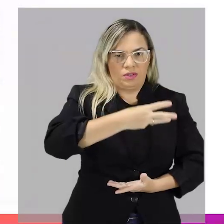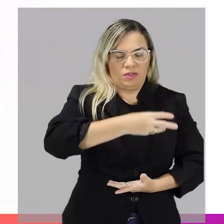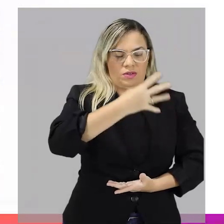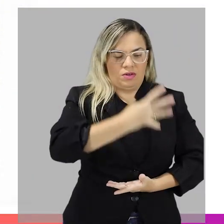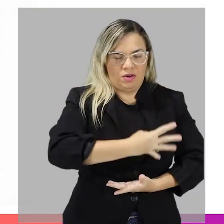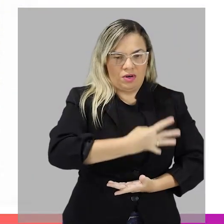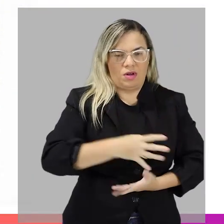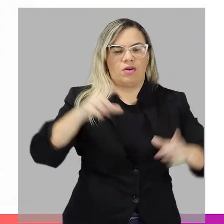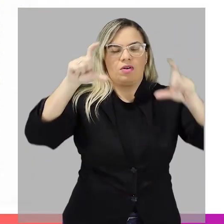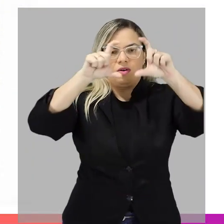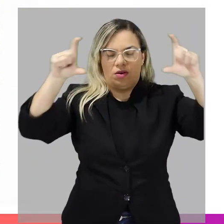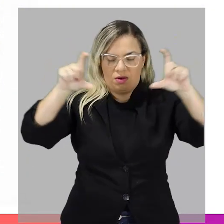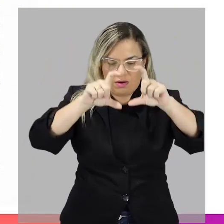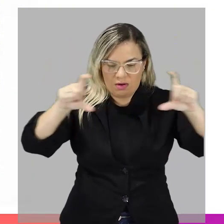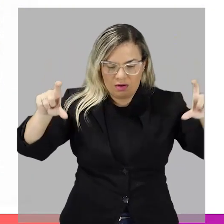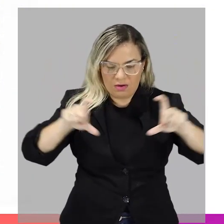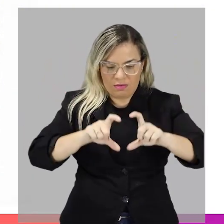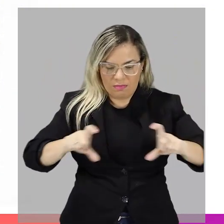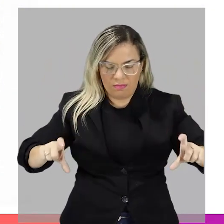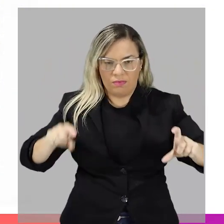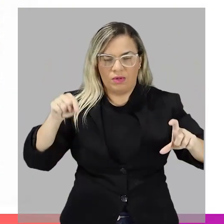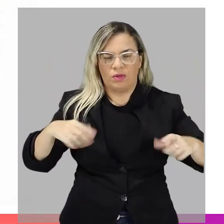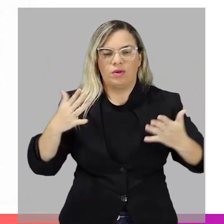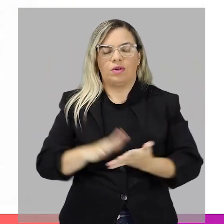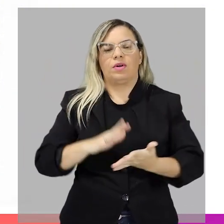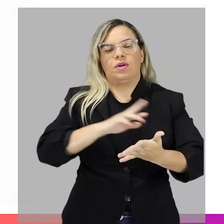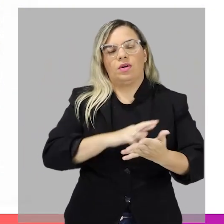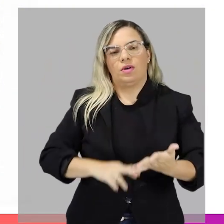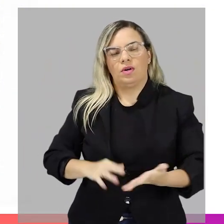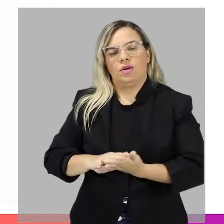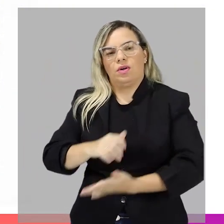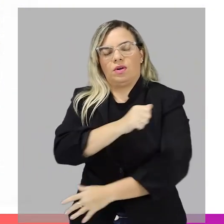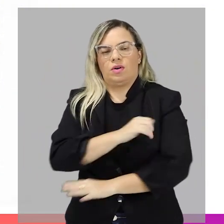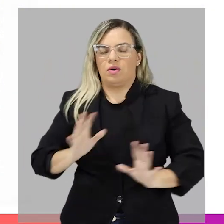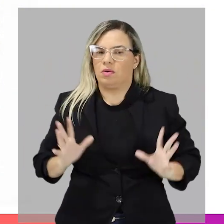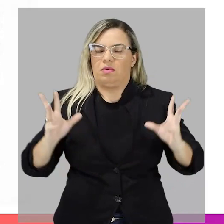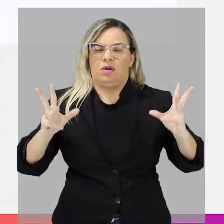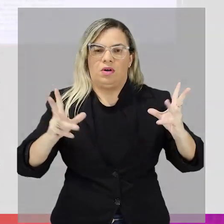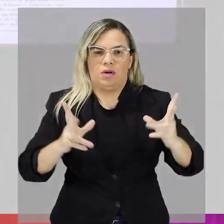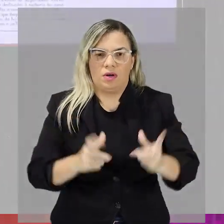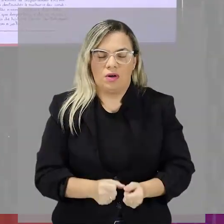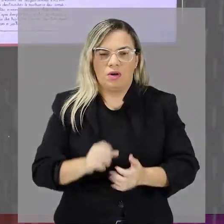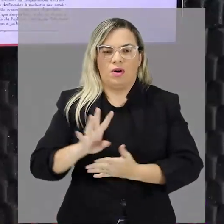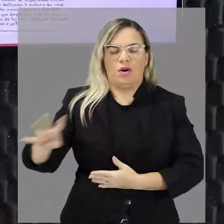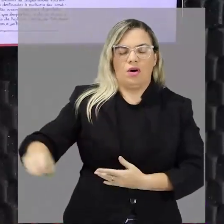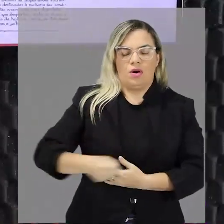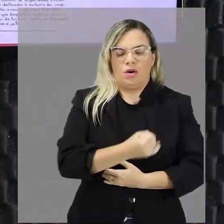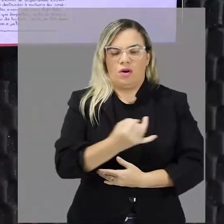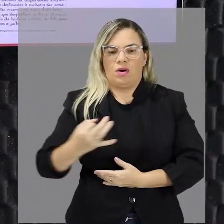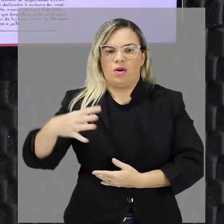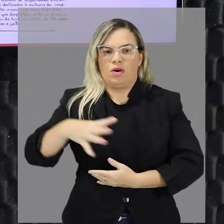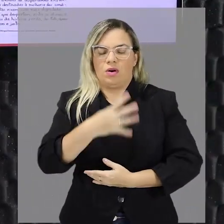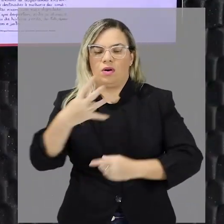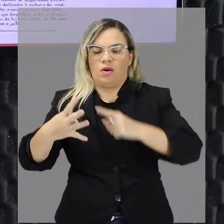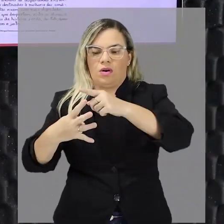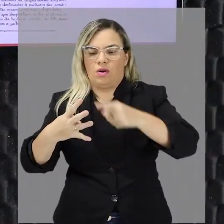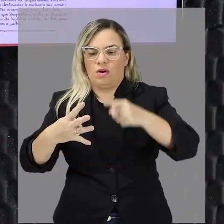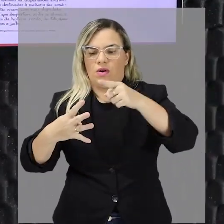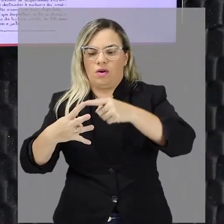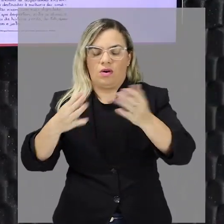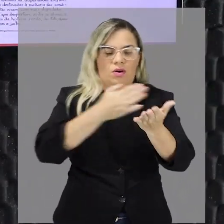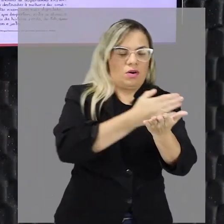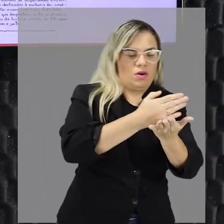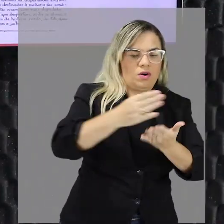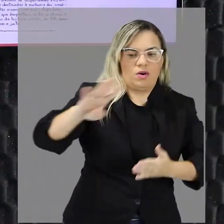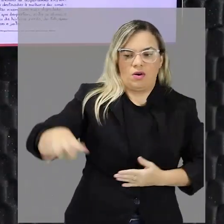o 4º parágrafo. Então, a redação do Guilherme ao todo ficou com 4 parágrafos, sendo um de